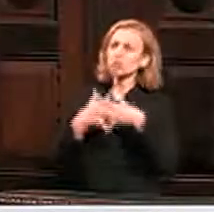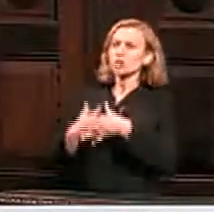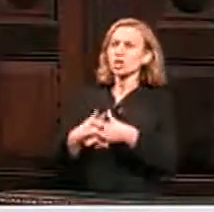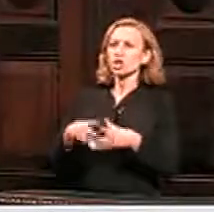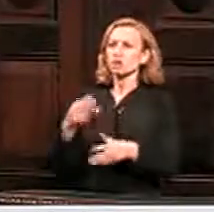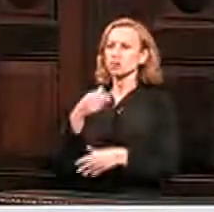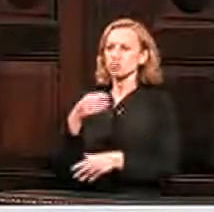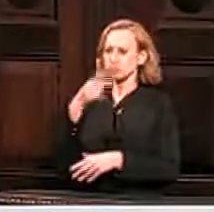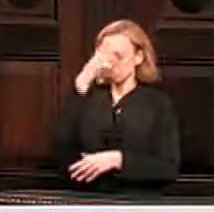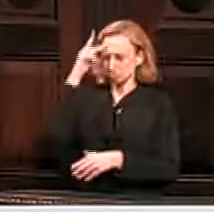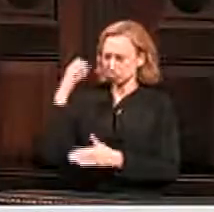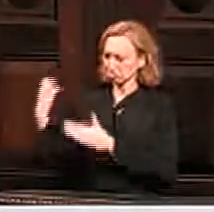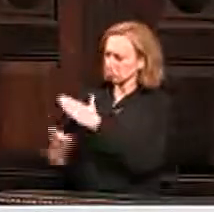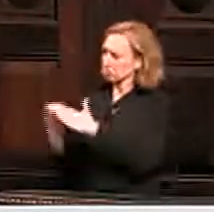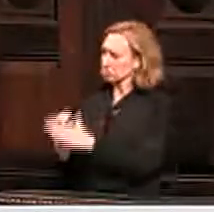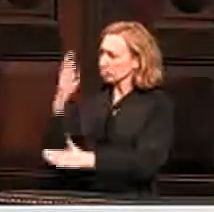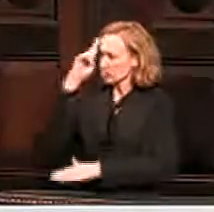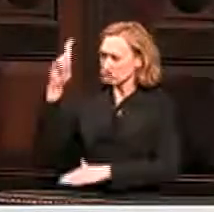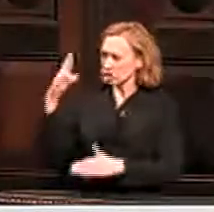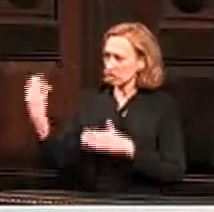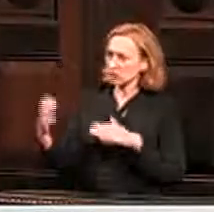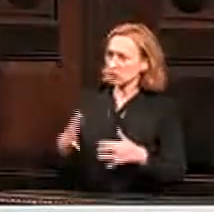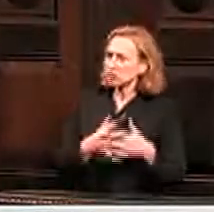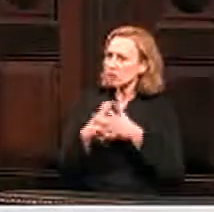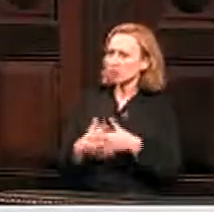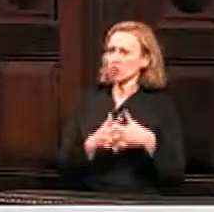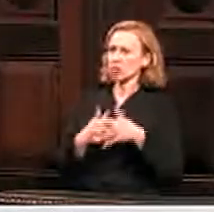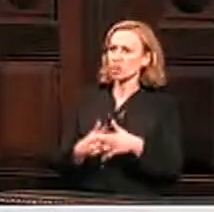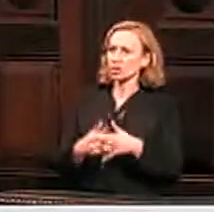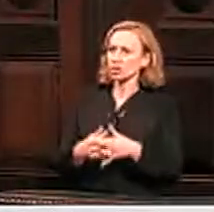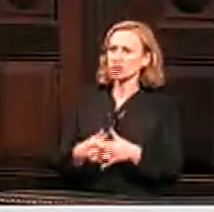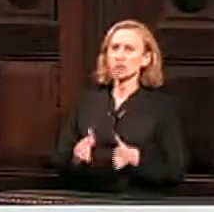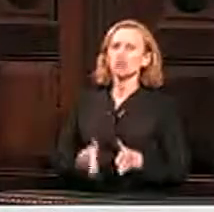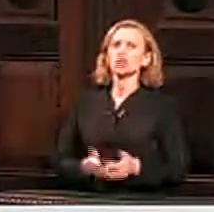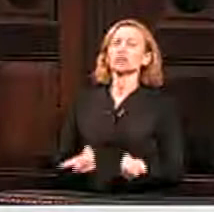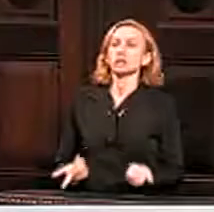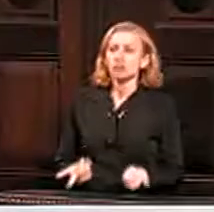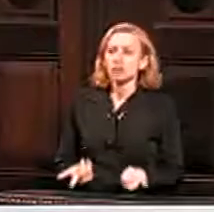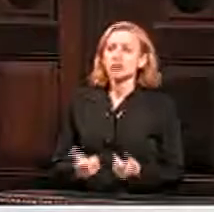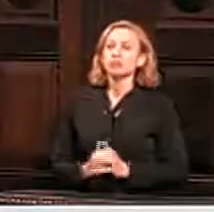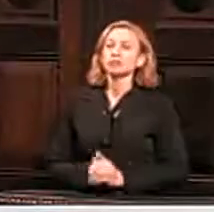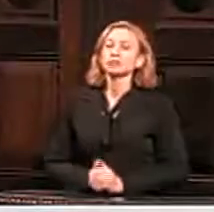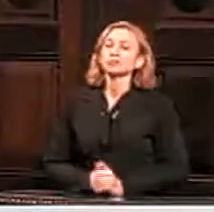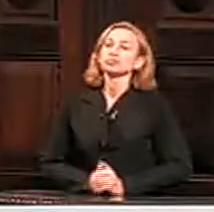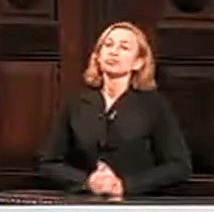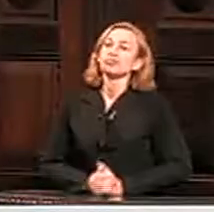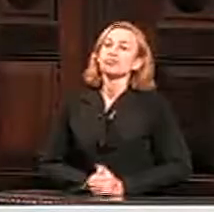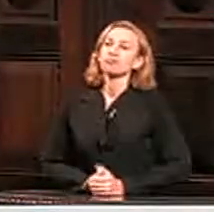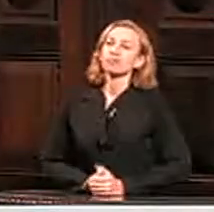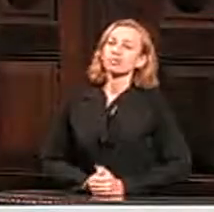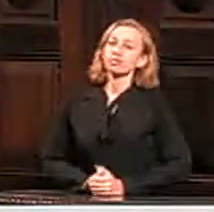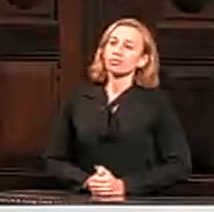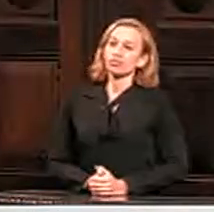caminhoneiros, empresários de caminhões, médios e pequenos,